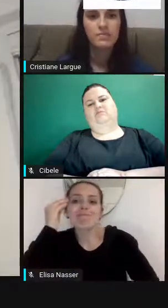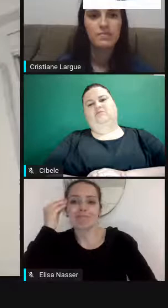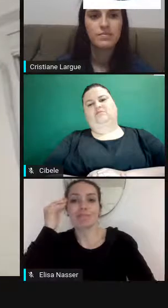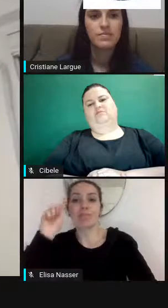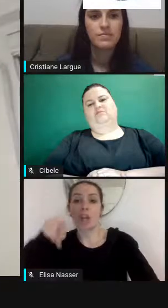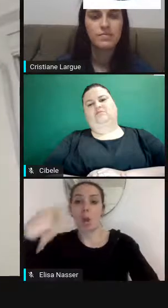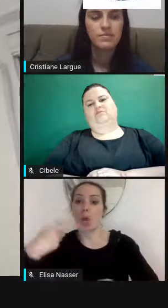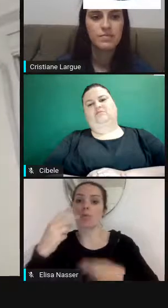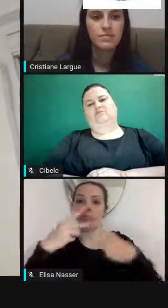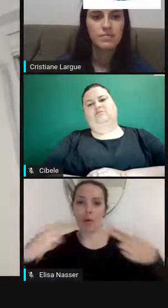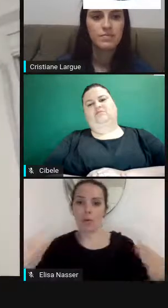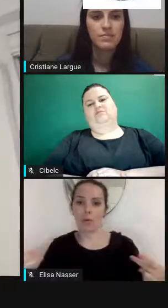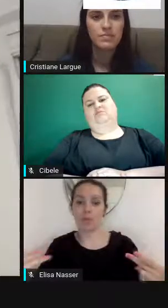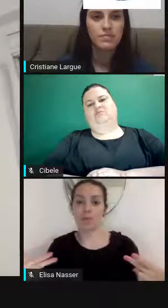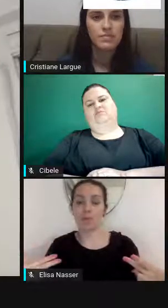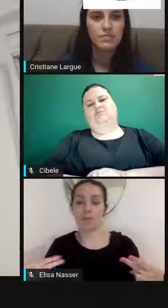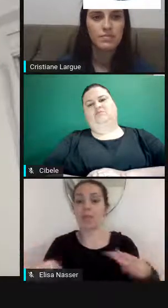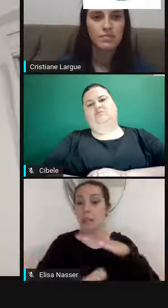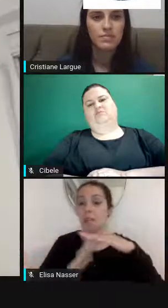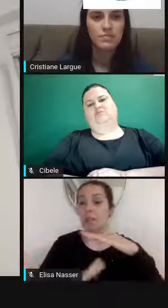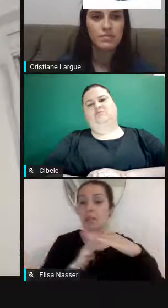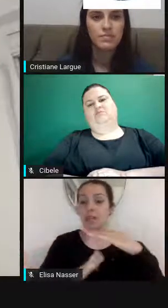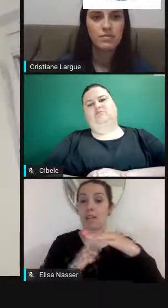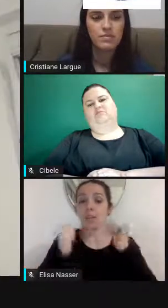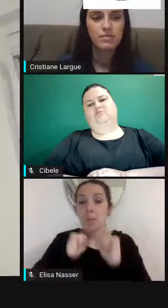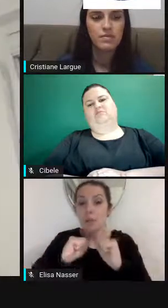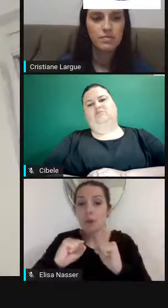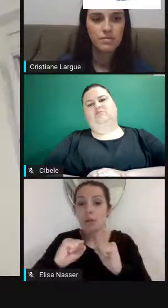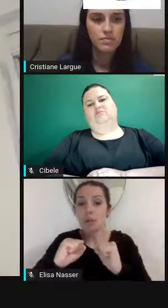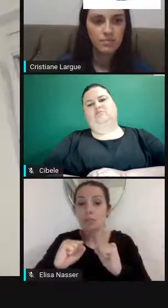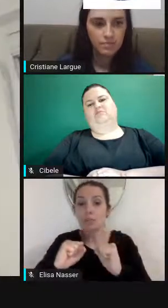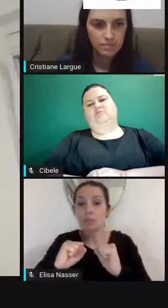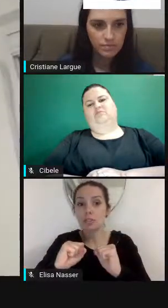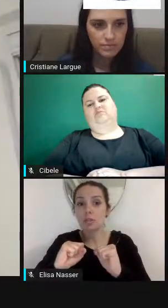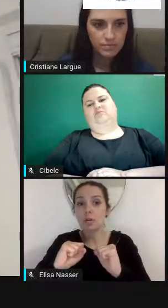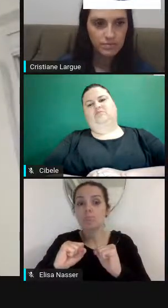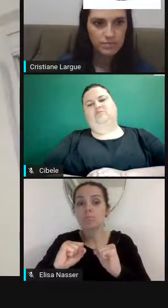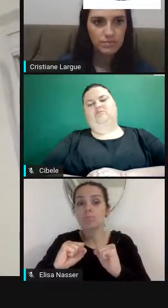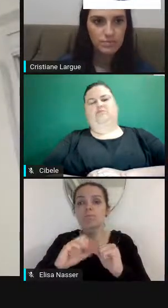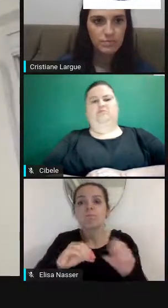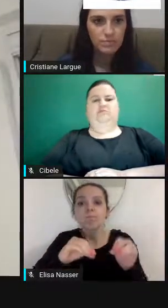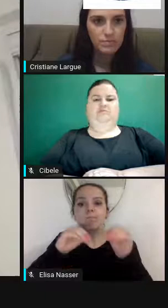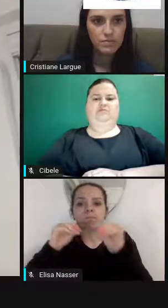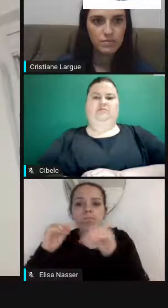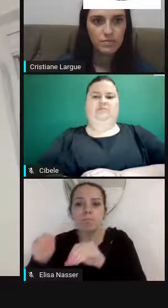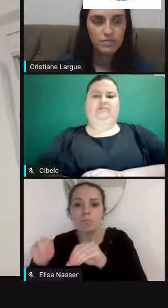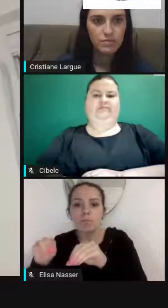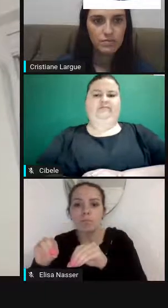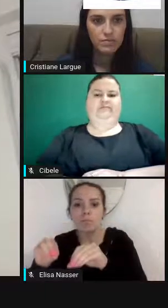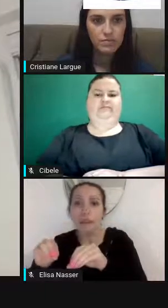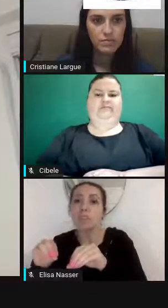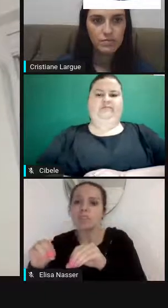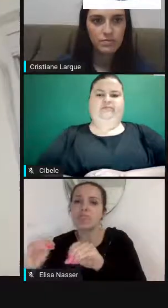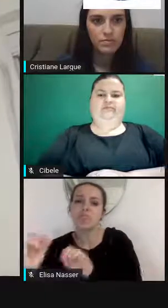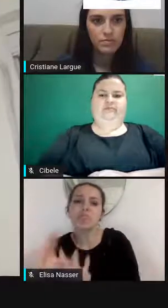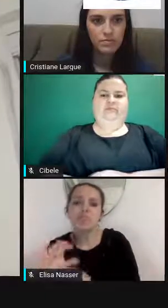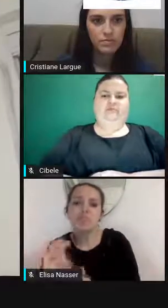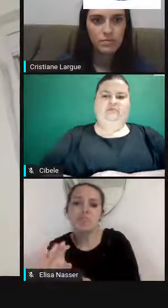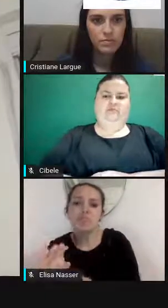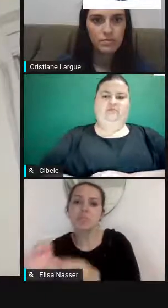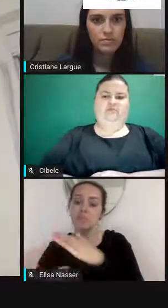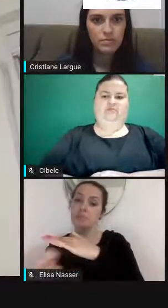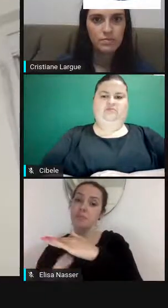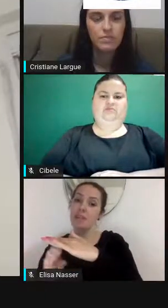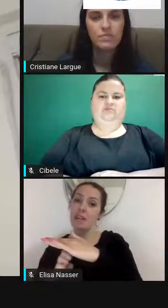emprego desse até pode até pode dar uma cadeira né o cara passei no concurso eu nunca entendi eu vou dar uma aula sobre empreendedorismo